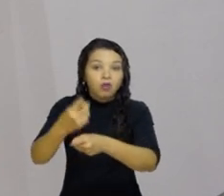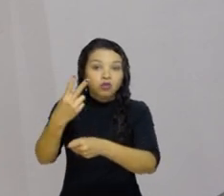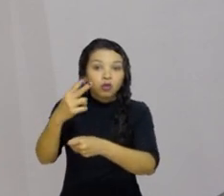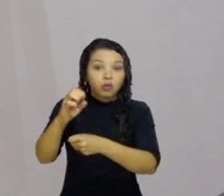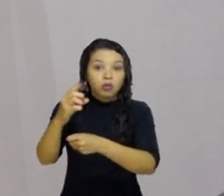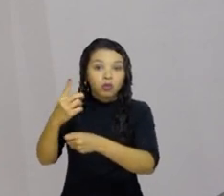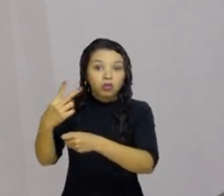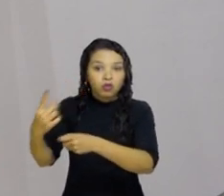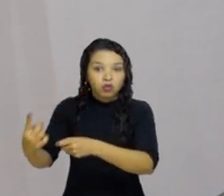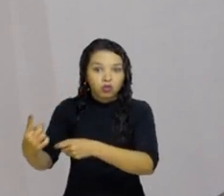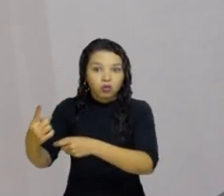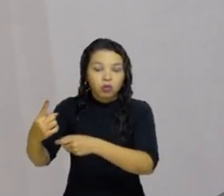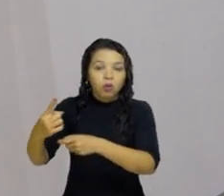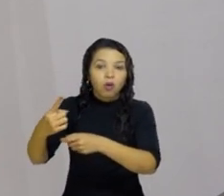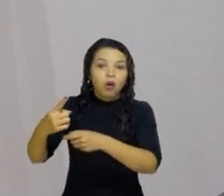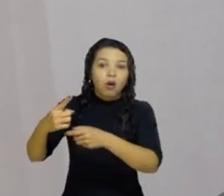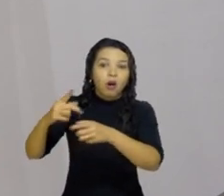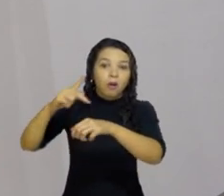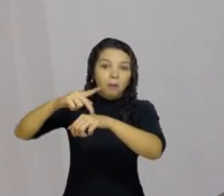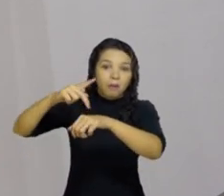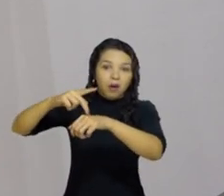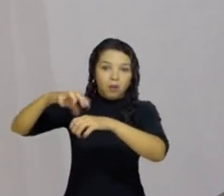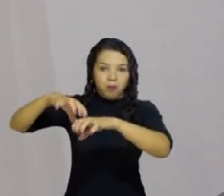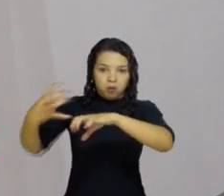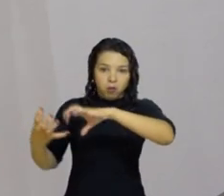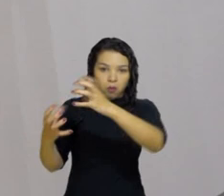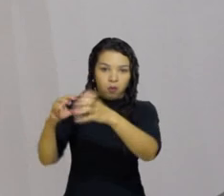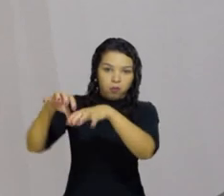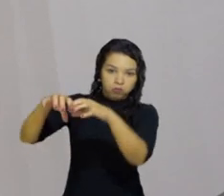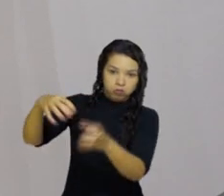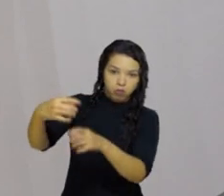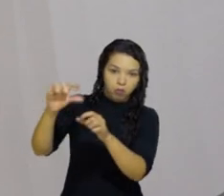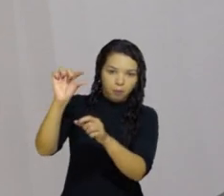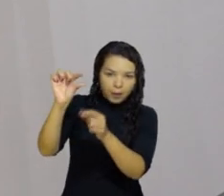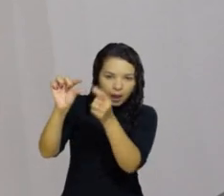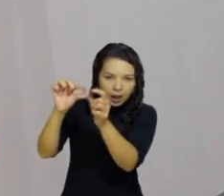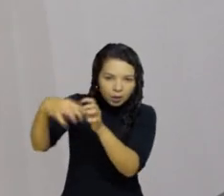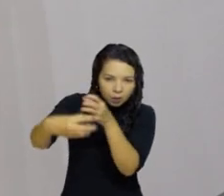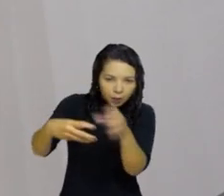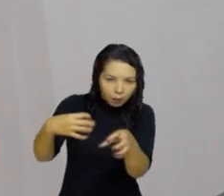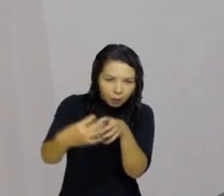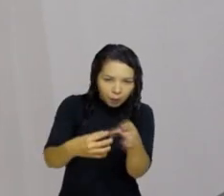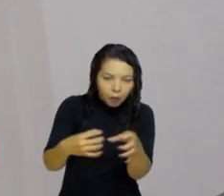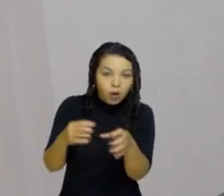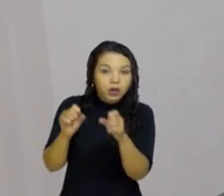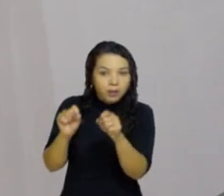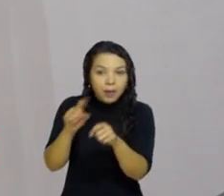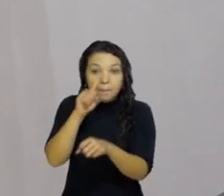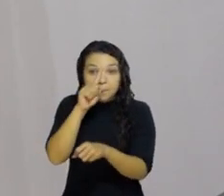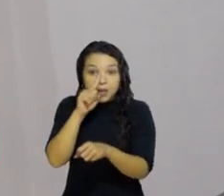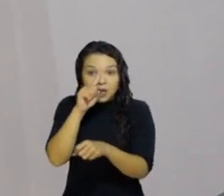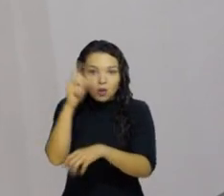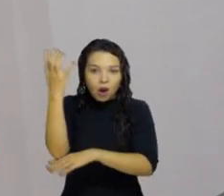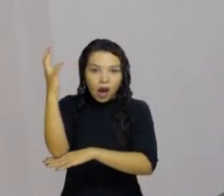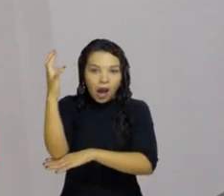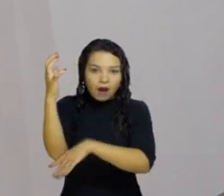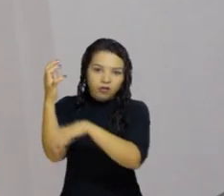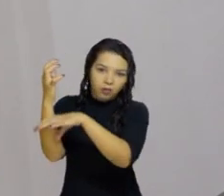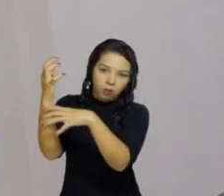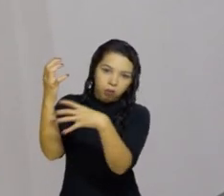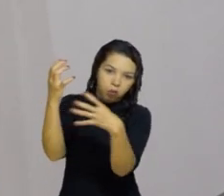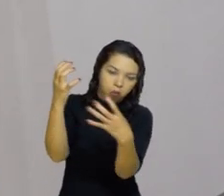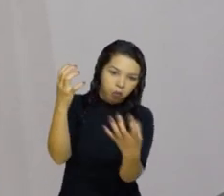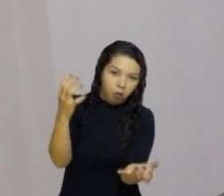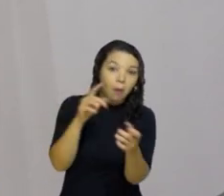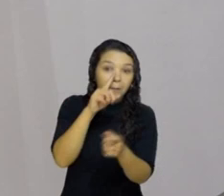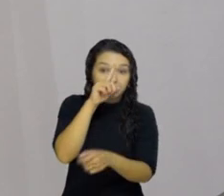blocos instáveis, queda de blocos e risco de quedas de árvores na avaliação. E, mesmo assim, a